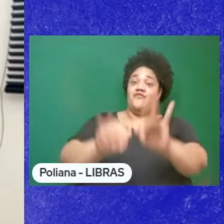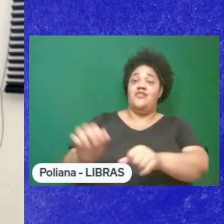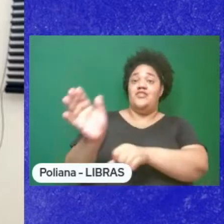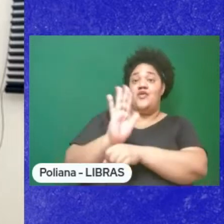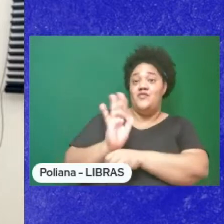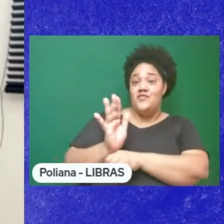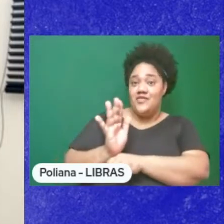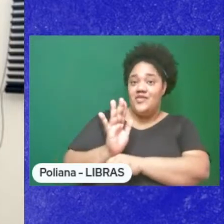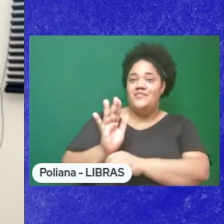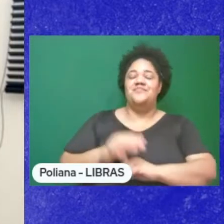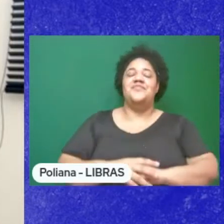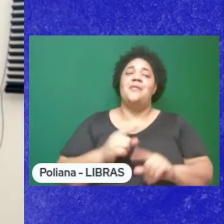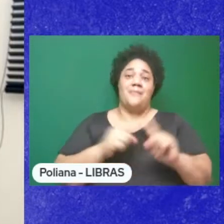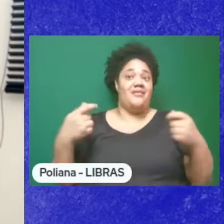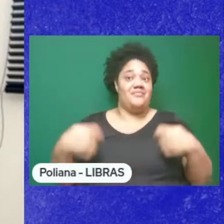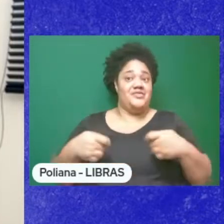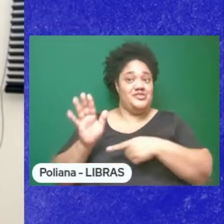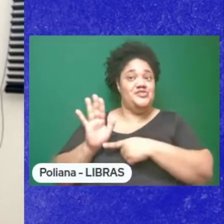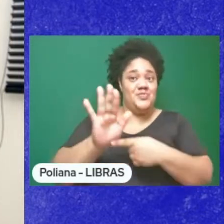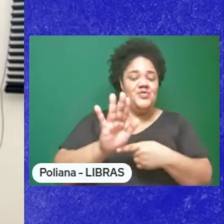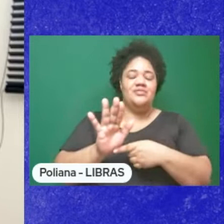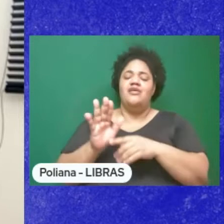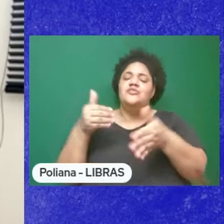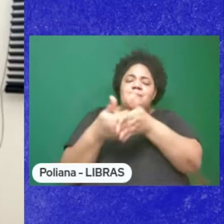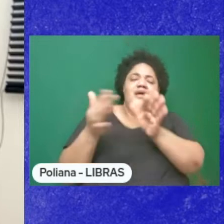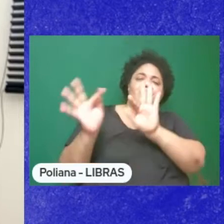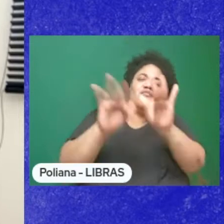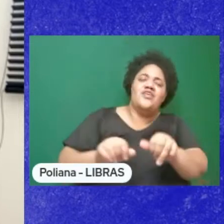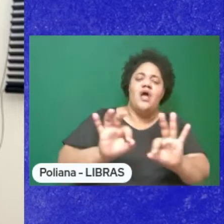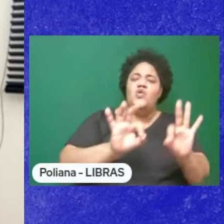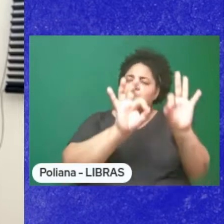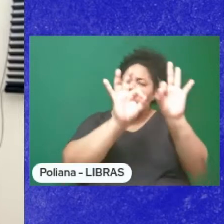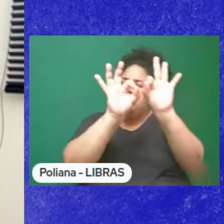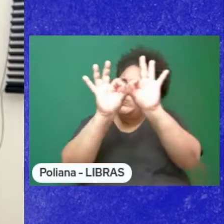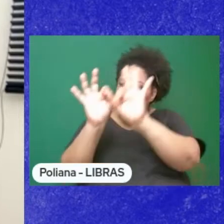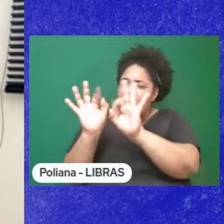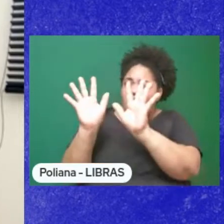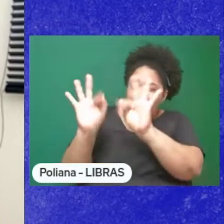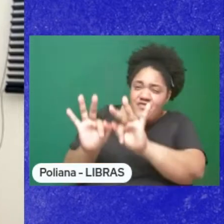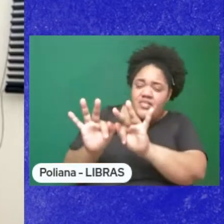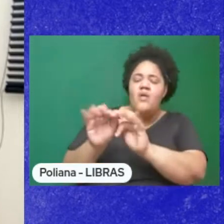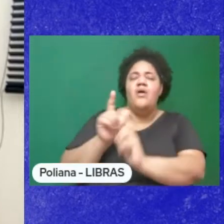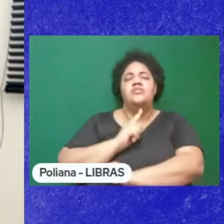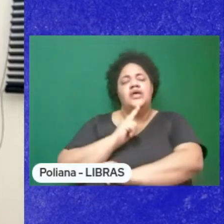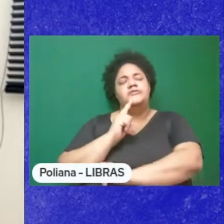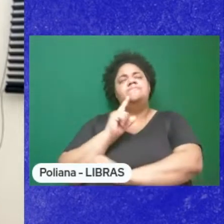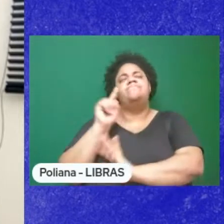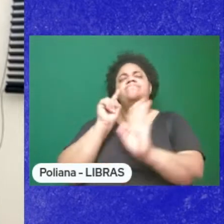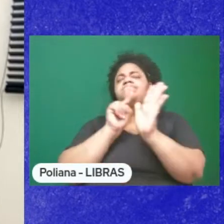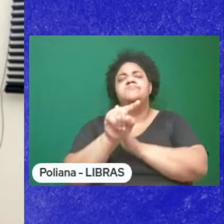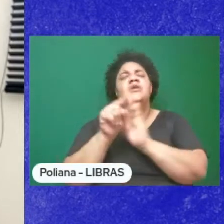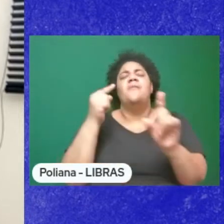trazer spoiler, mas principalmente no final do filme, a gente tem muito esse questionamento sobre o porquê se